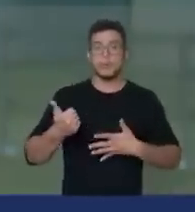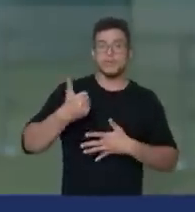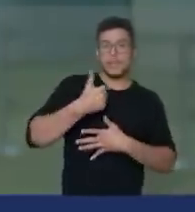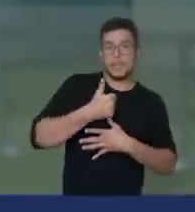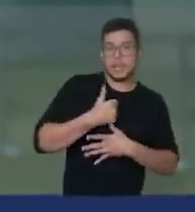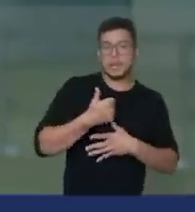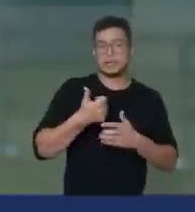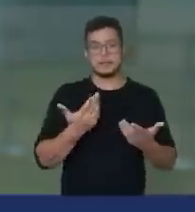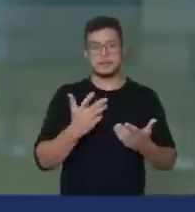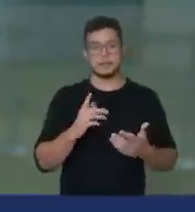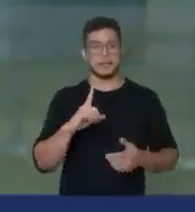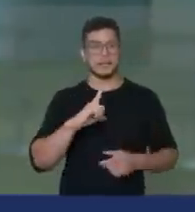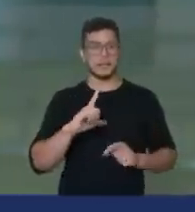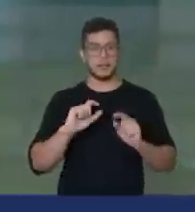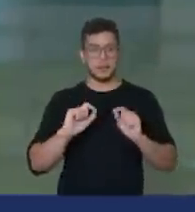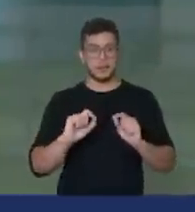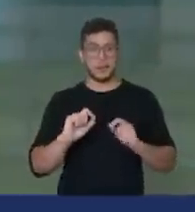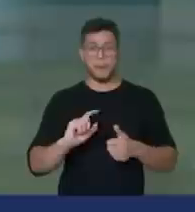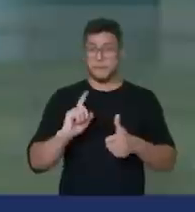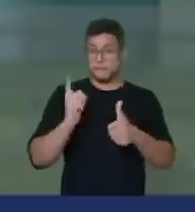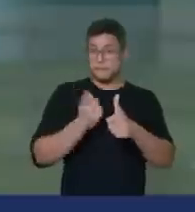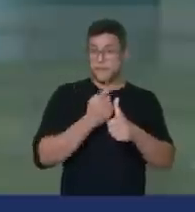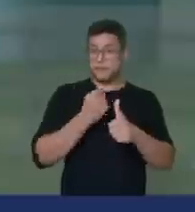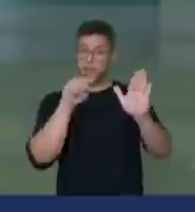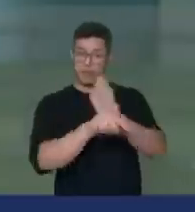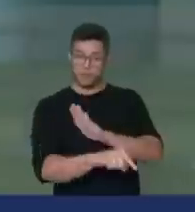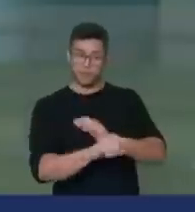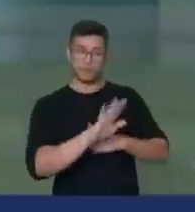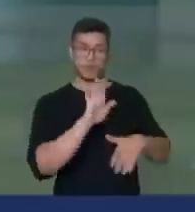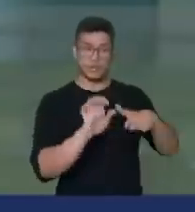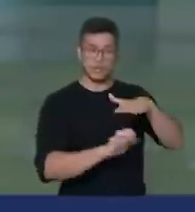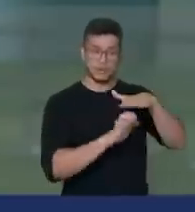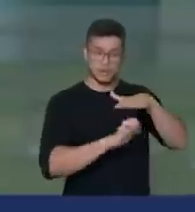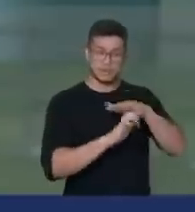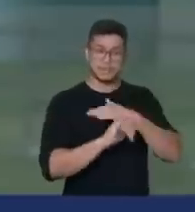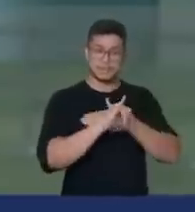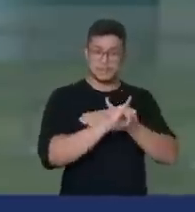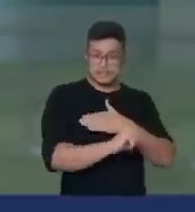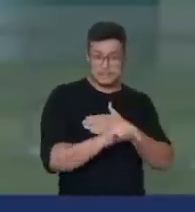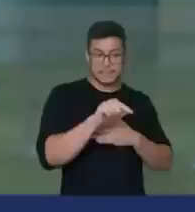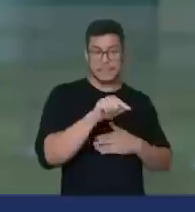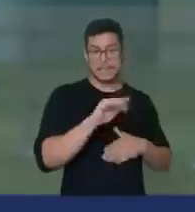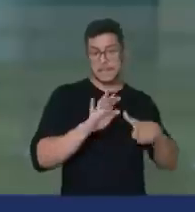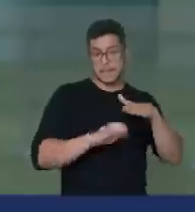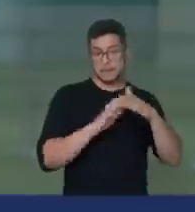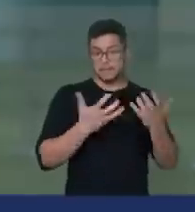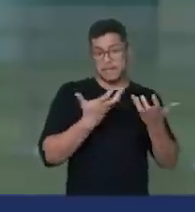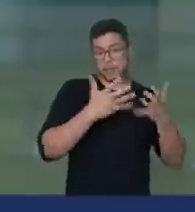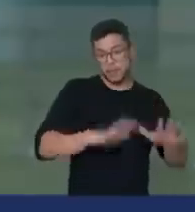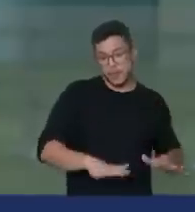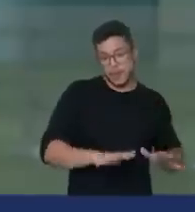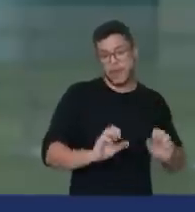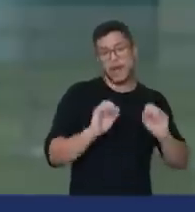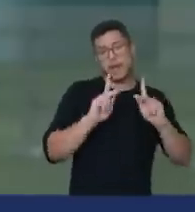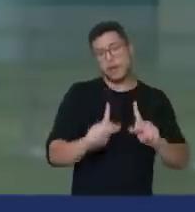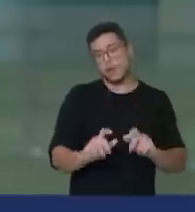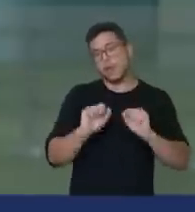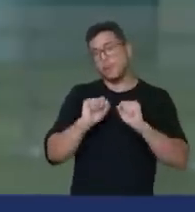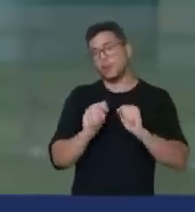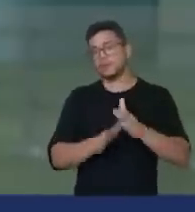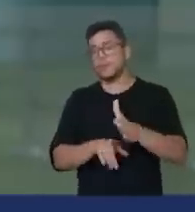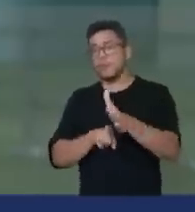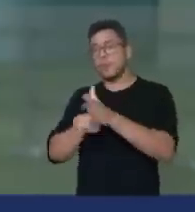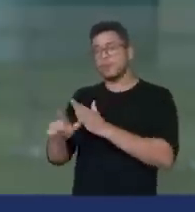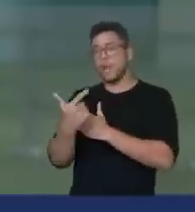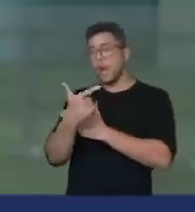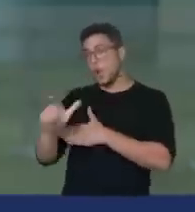Código Civil, que é o seguinte: primeiro você consulta aquela empresa. Se houver uma negativa, aí você analisa as outras ofertas. E